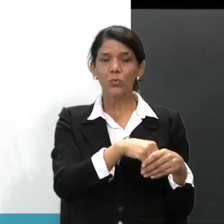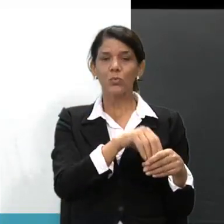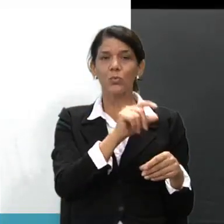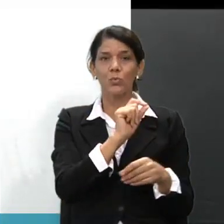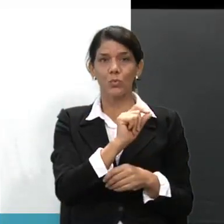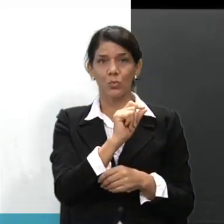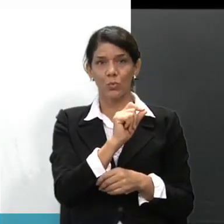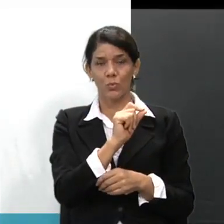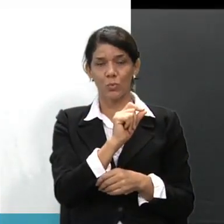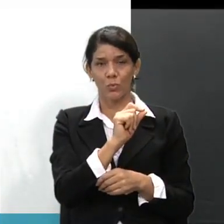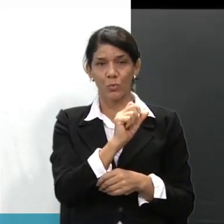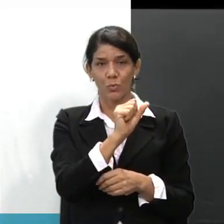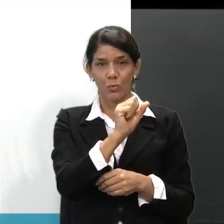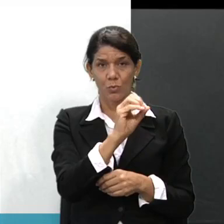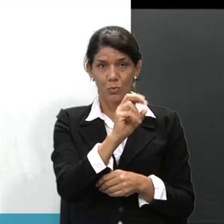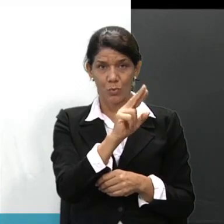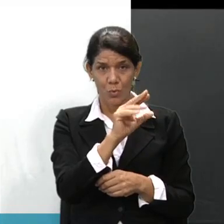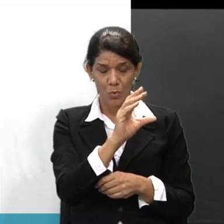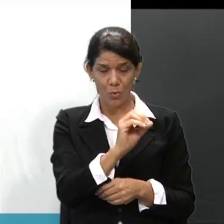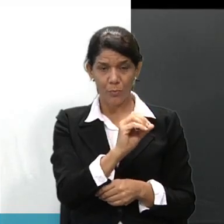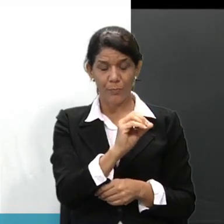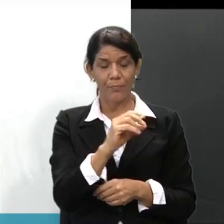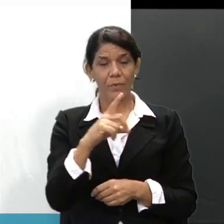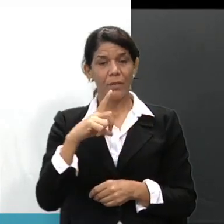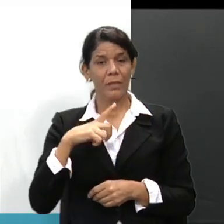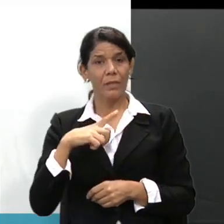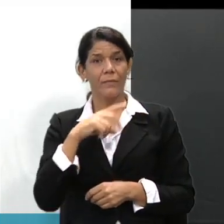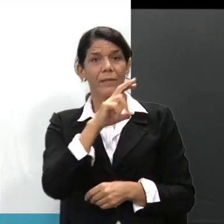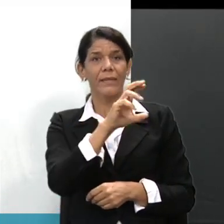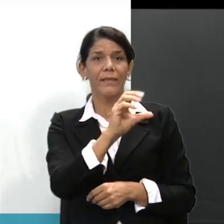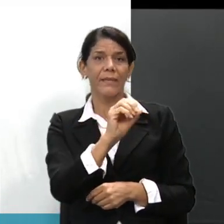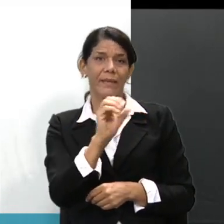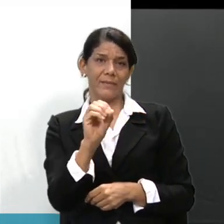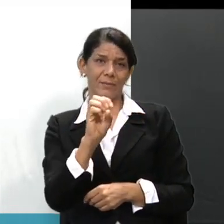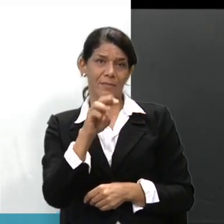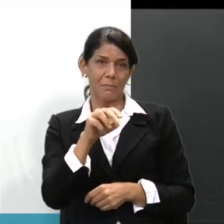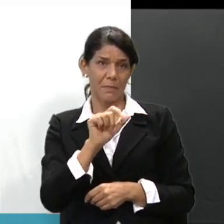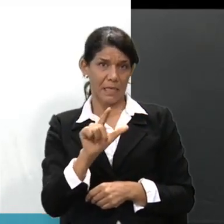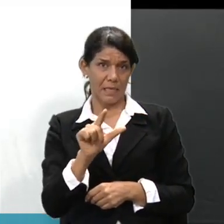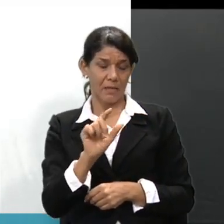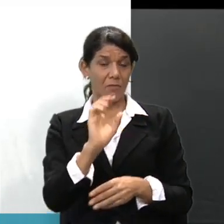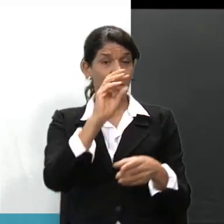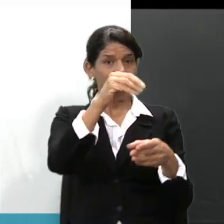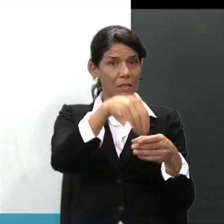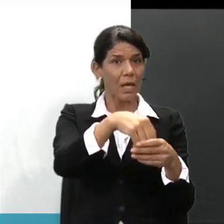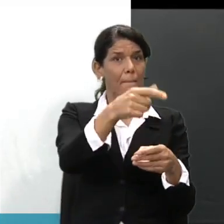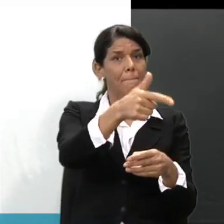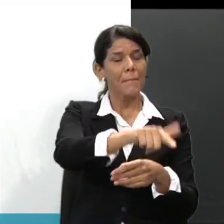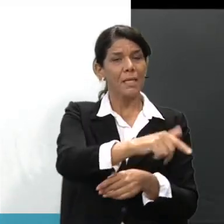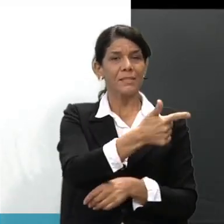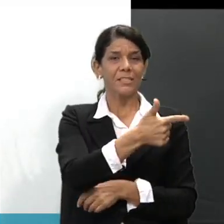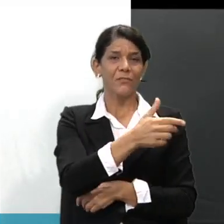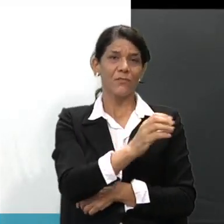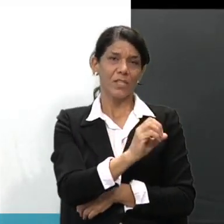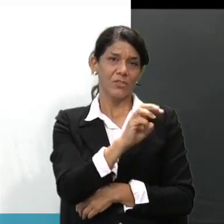do soro, eu tenho 500 ml, eu vou adicionar